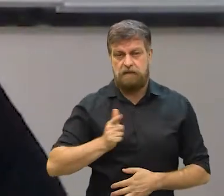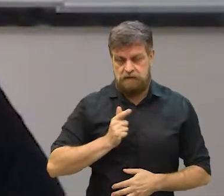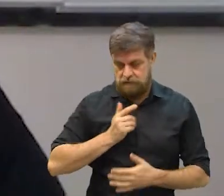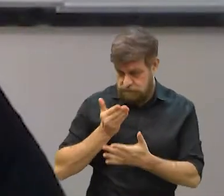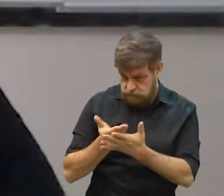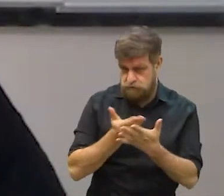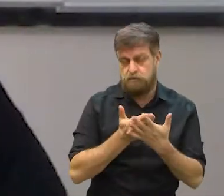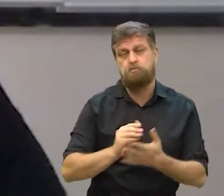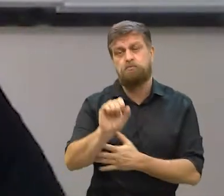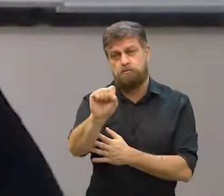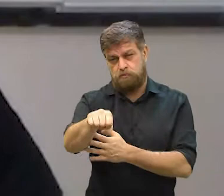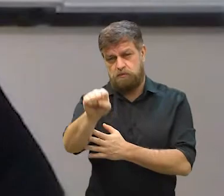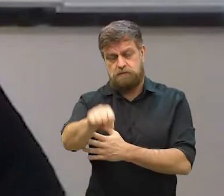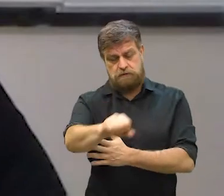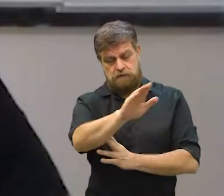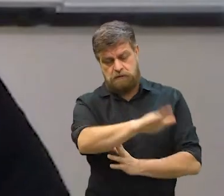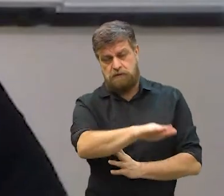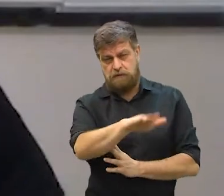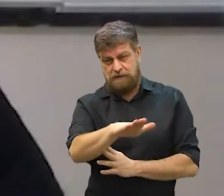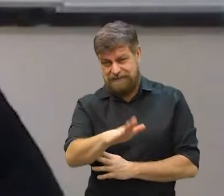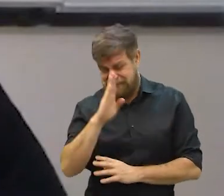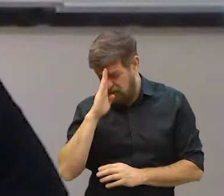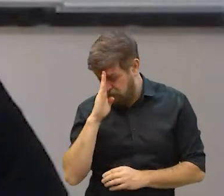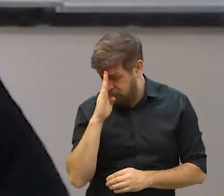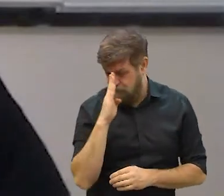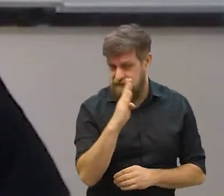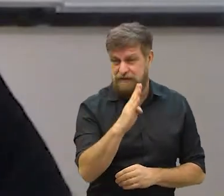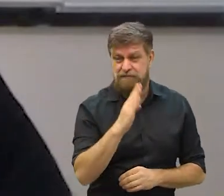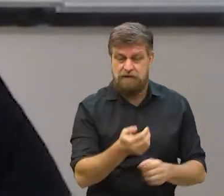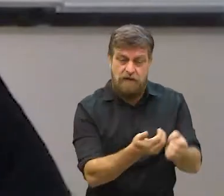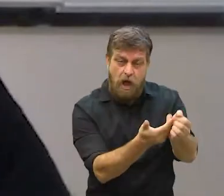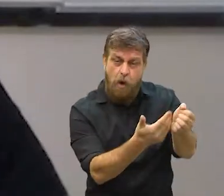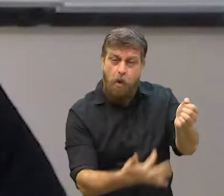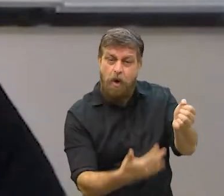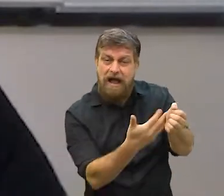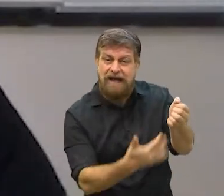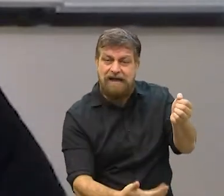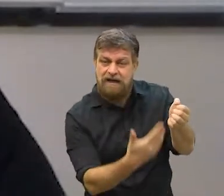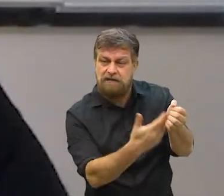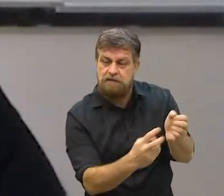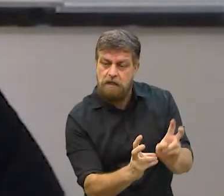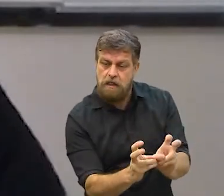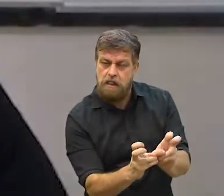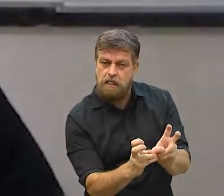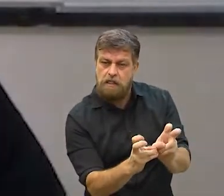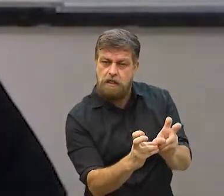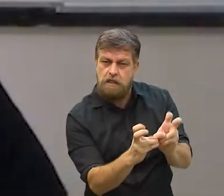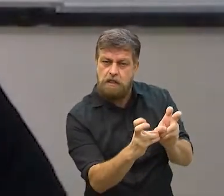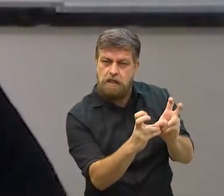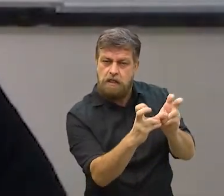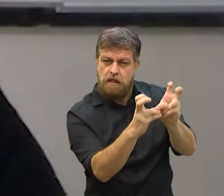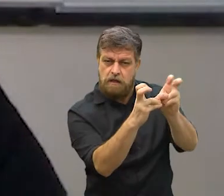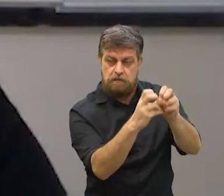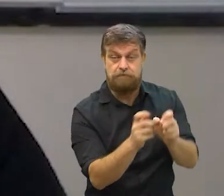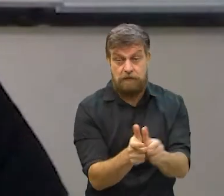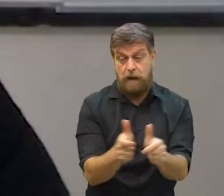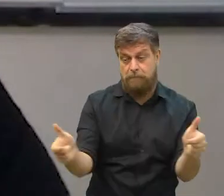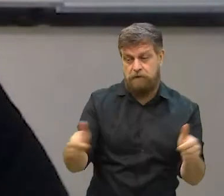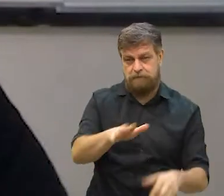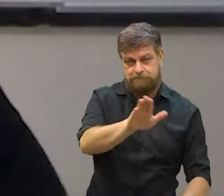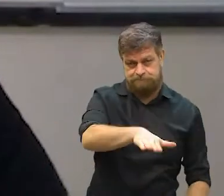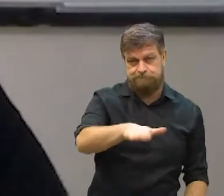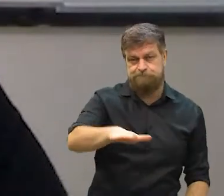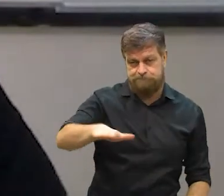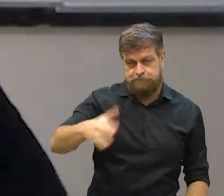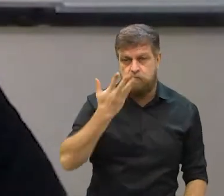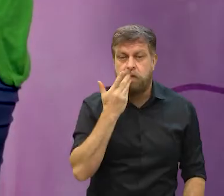alguns estudos, sim, em criança, principalmente em leucemia, que é um dos cânceres mais comuns na